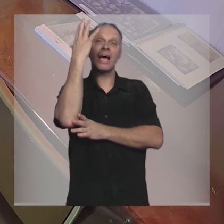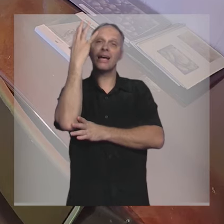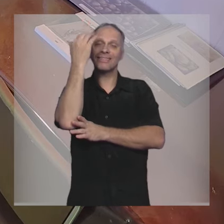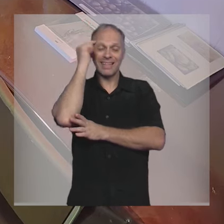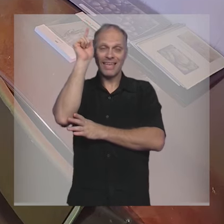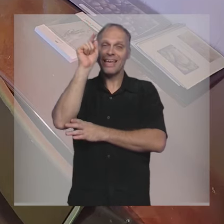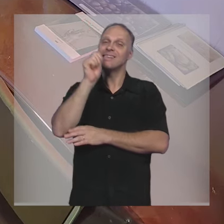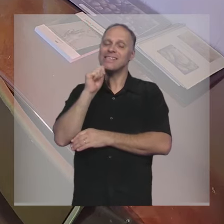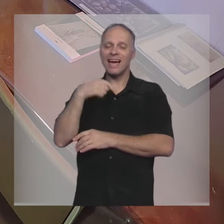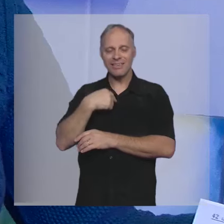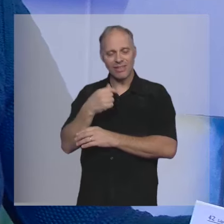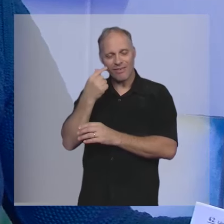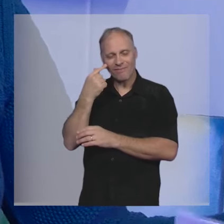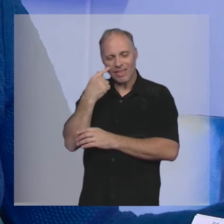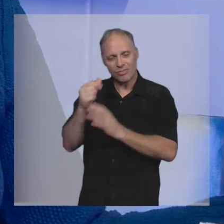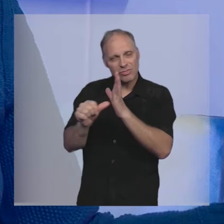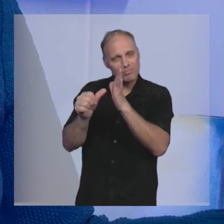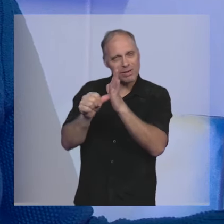trazendo